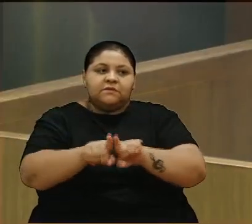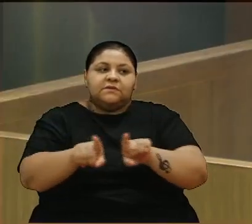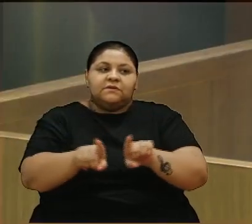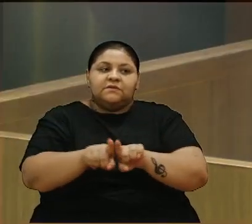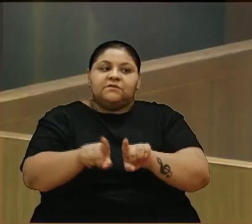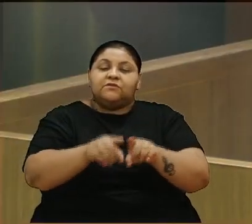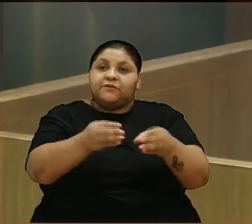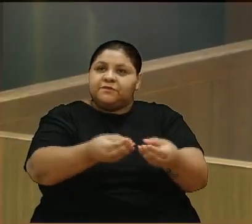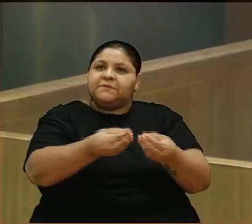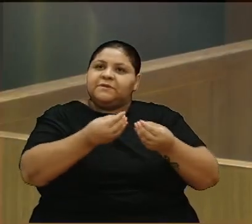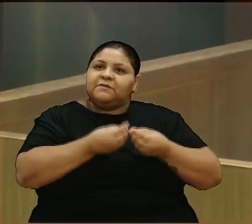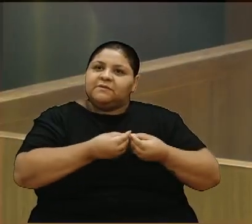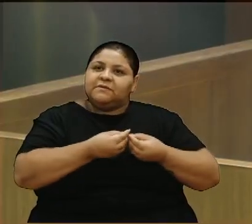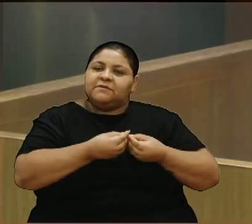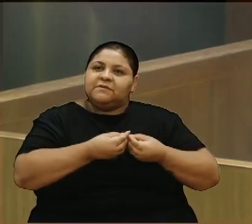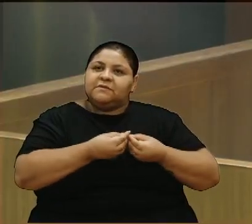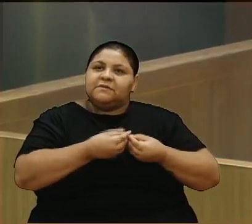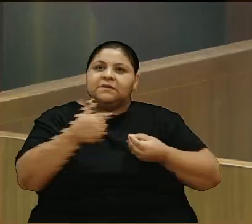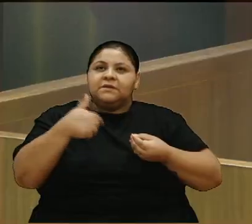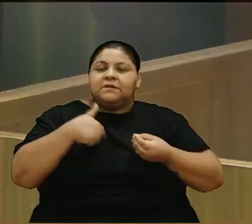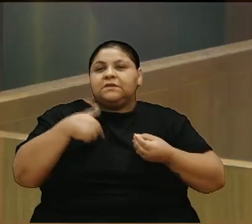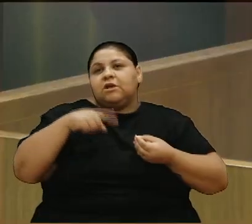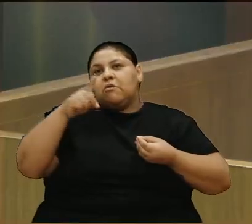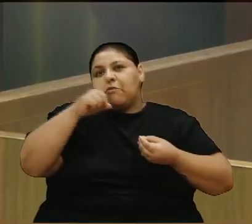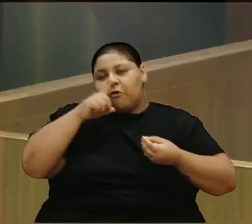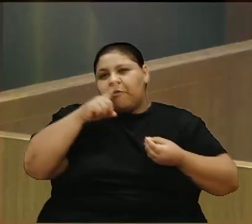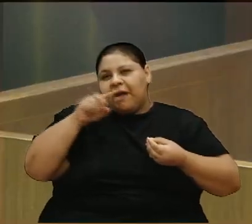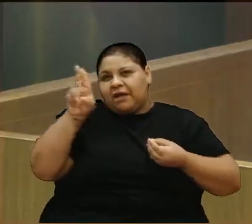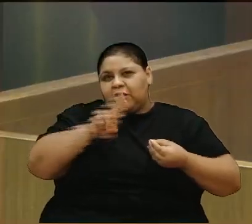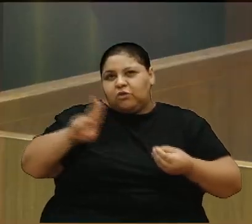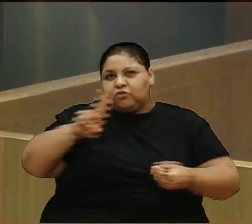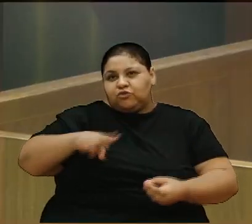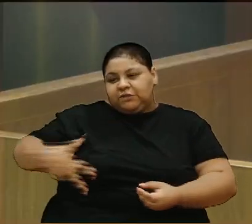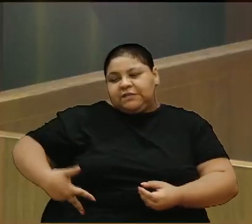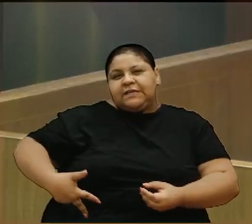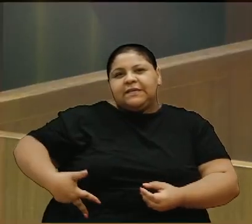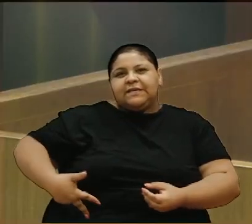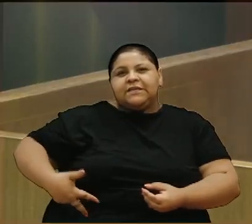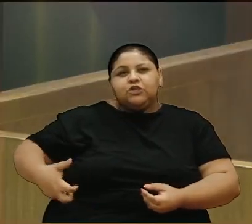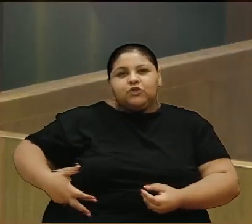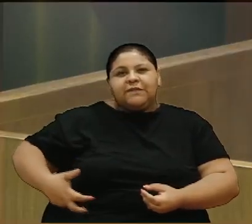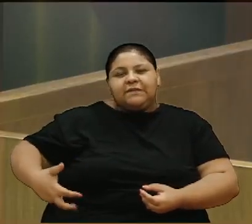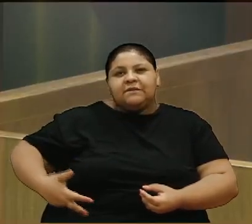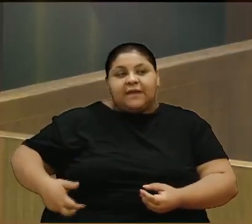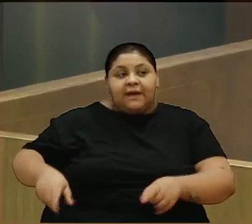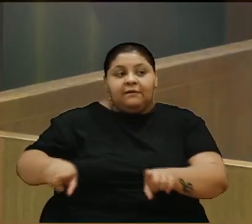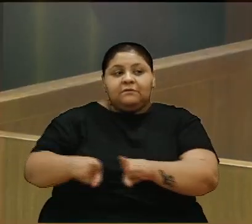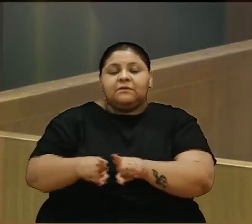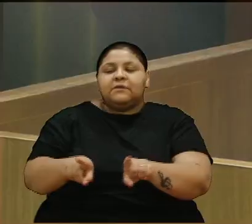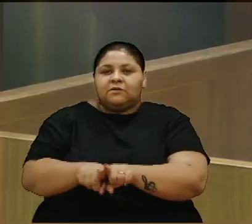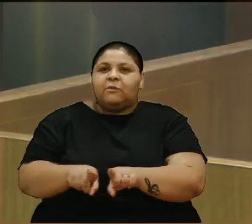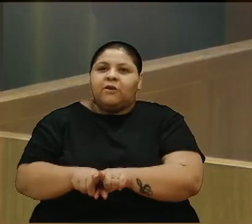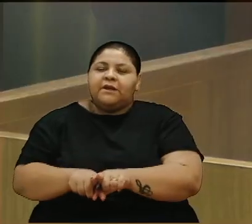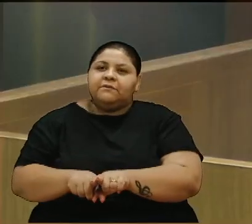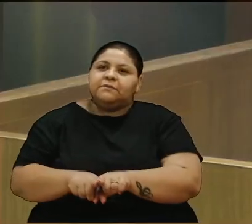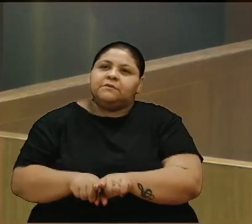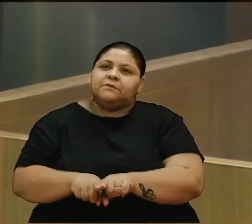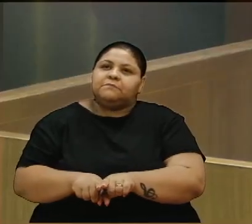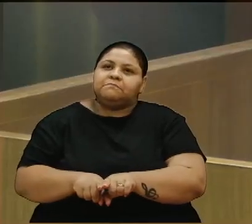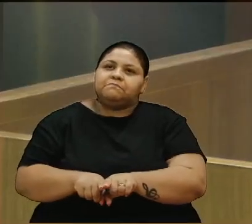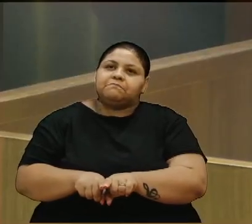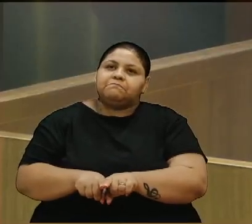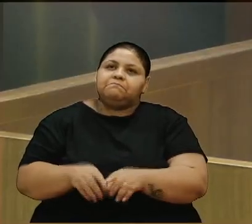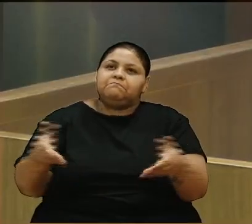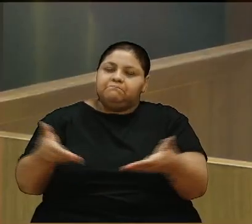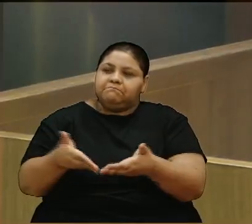Eu tenho um pai insulino dependente, né? O seu Isolino não é DM1, mas é insulino dependente, e as dele já estão no gabinete também,